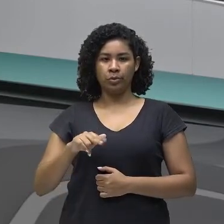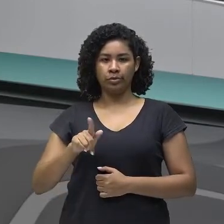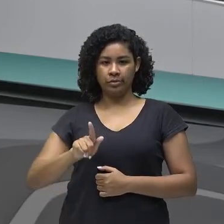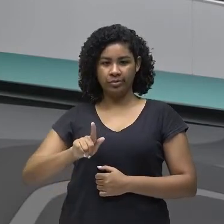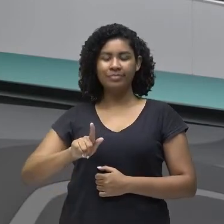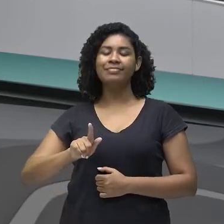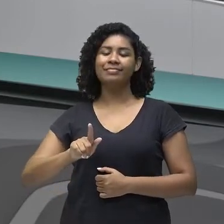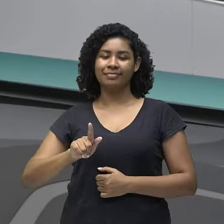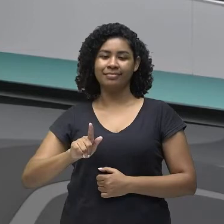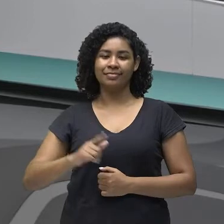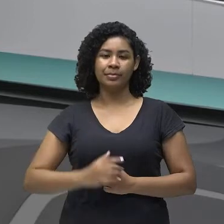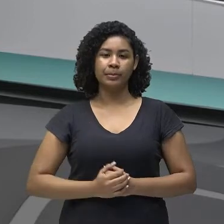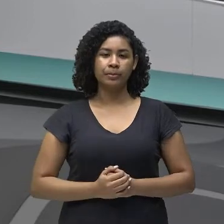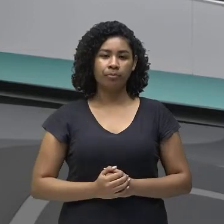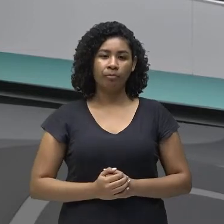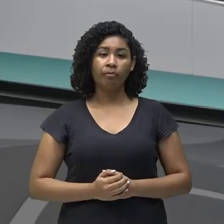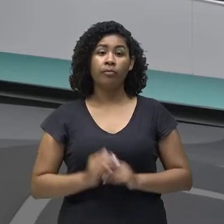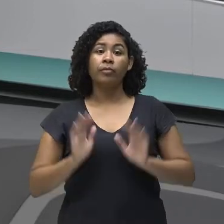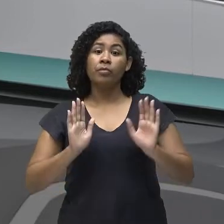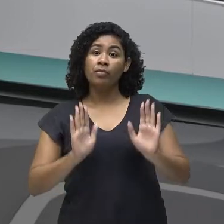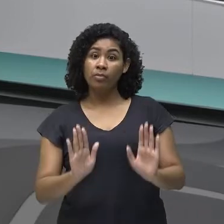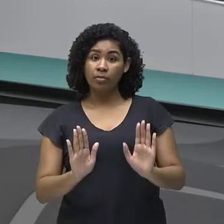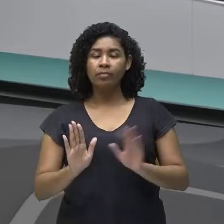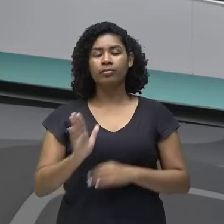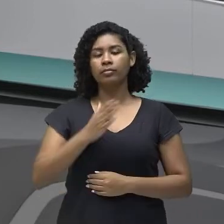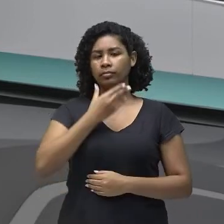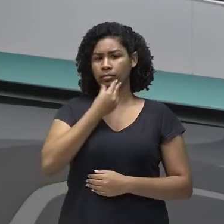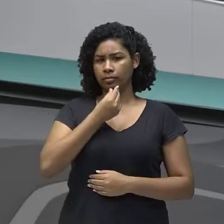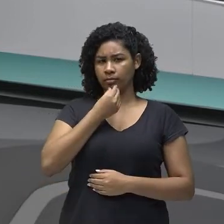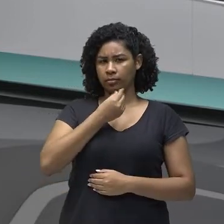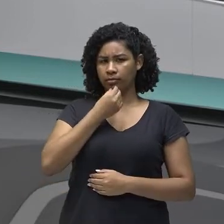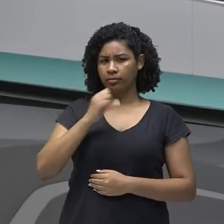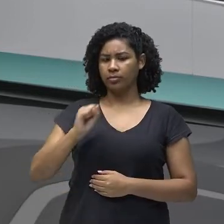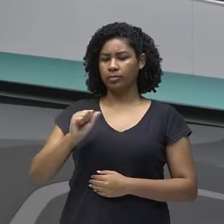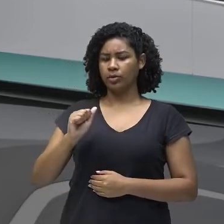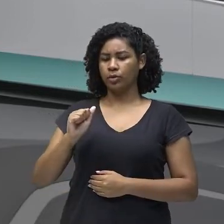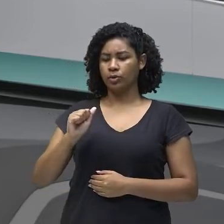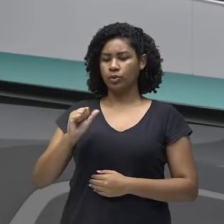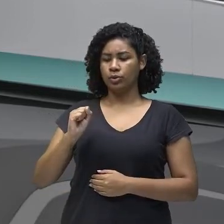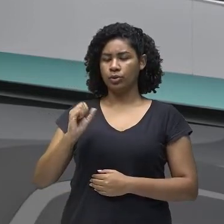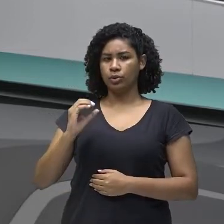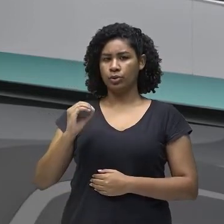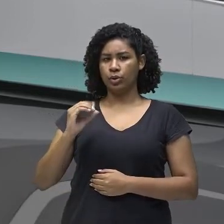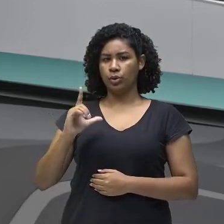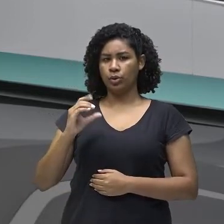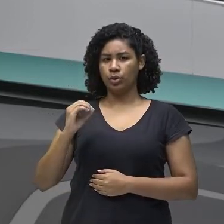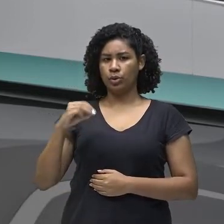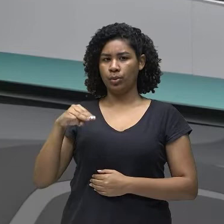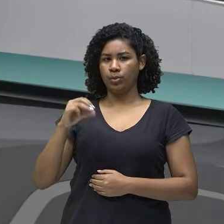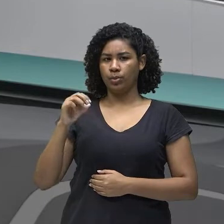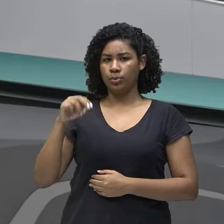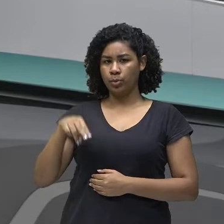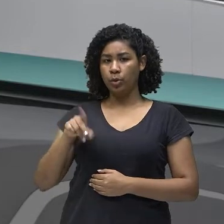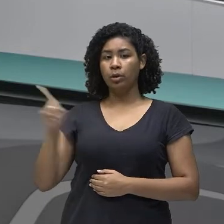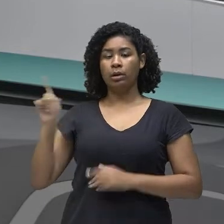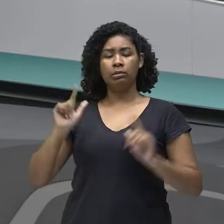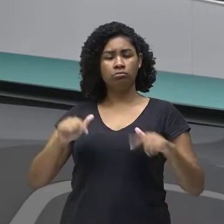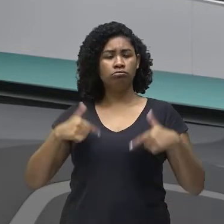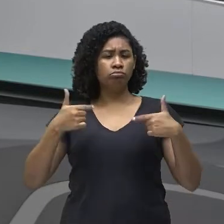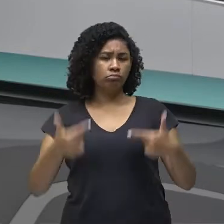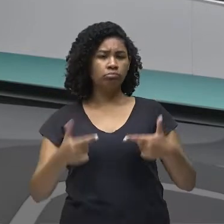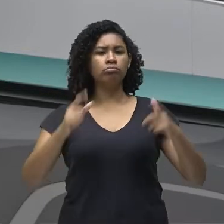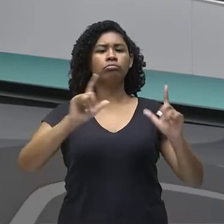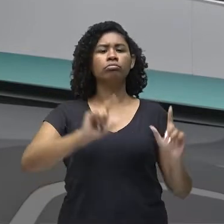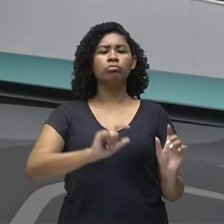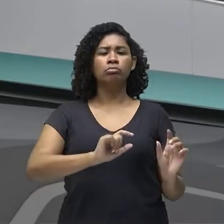assistindo. Só que ao mesmo tempo que ele estava fazendo essa ação, aconteceu uma outra ação também. Vamos observar aqui na sequência.